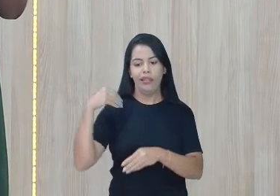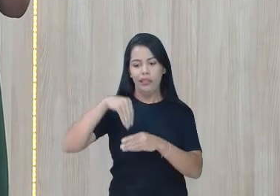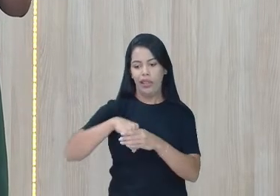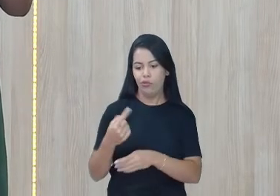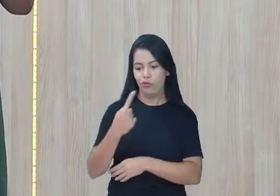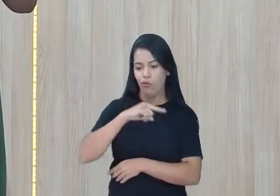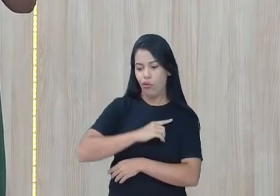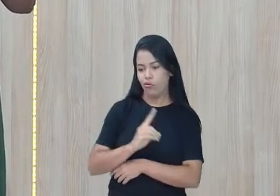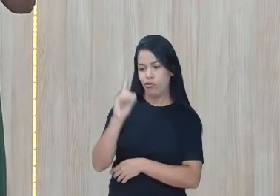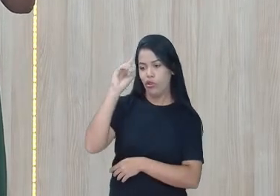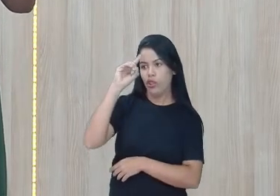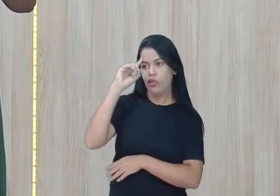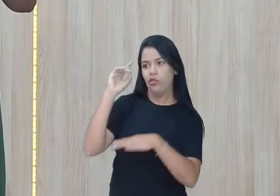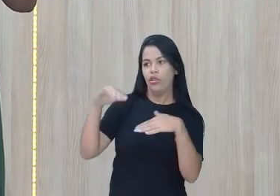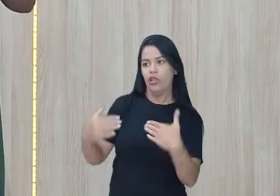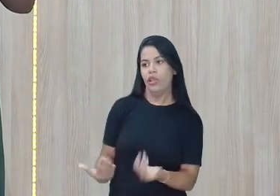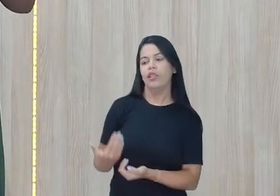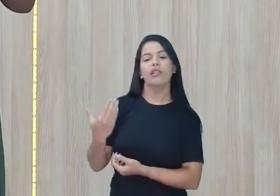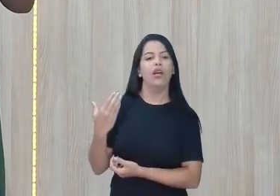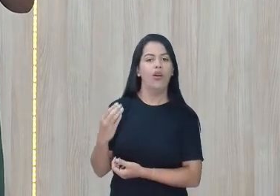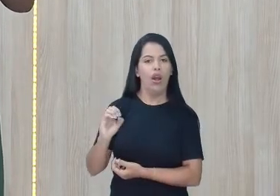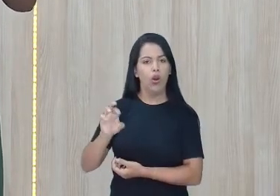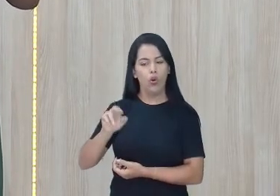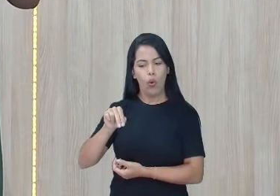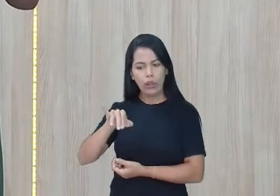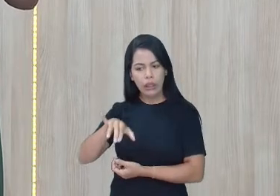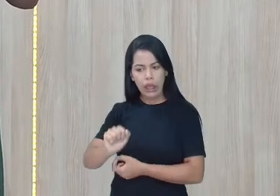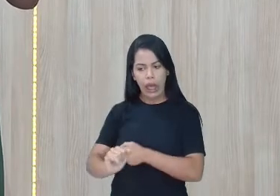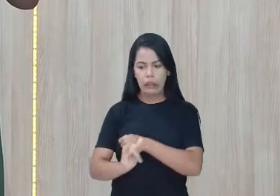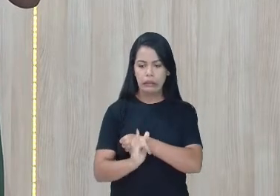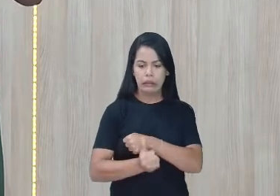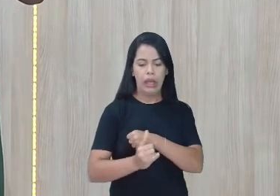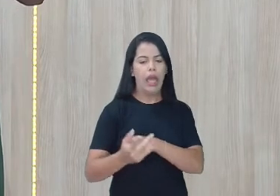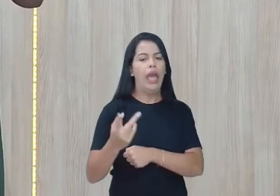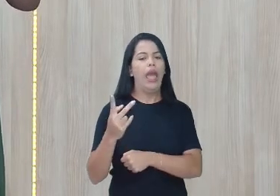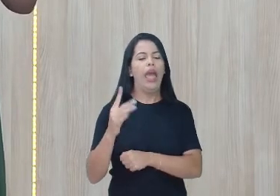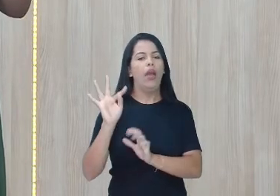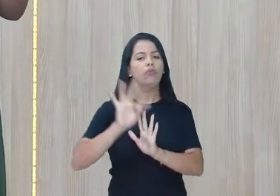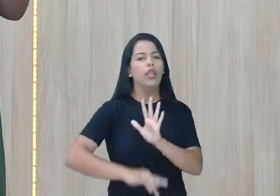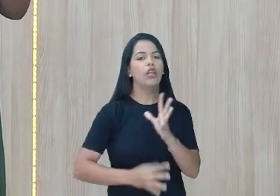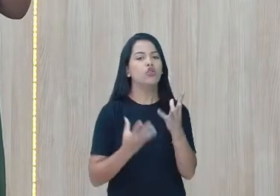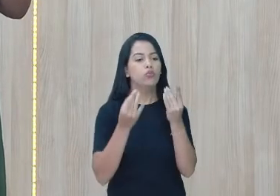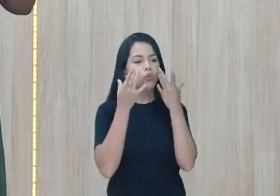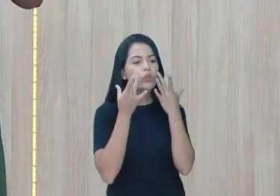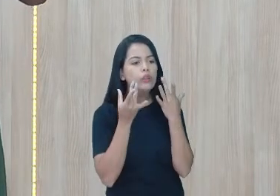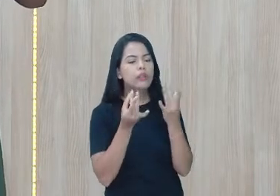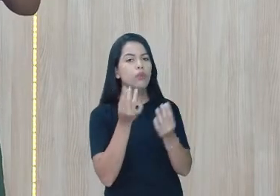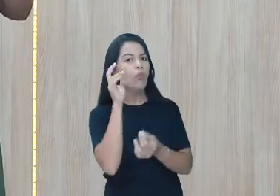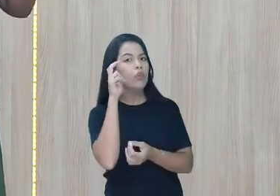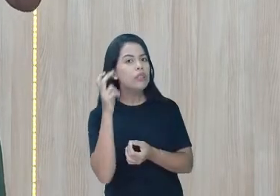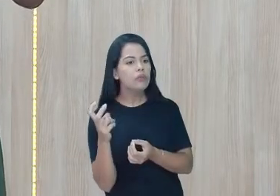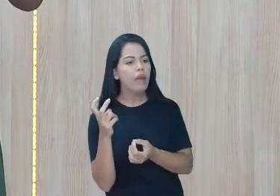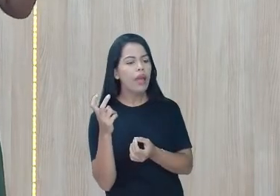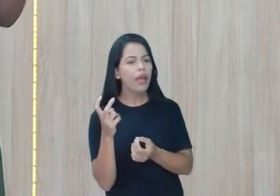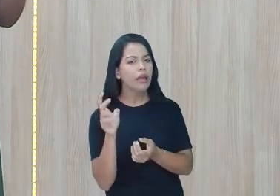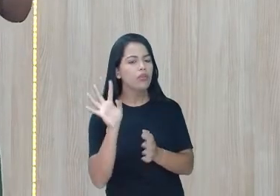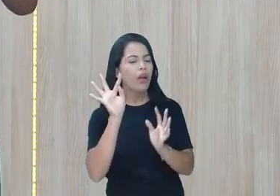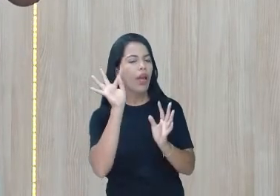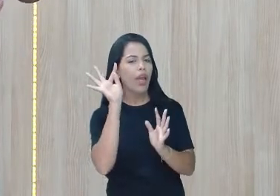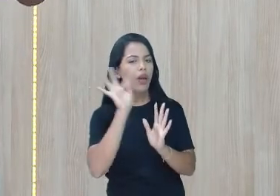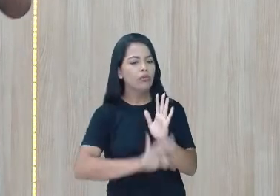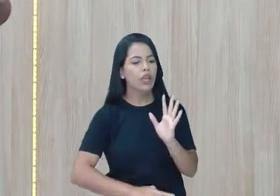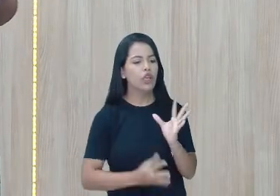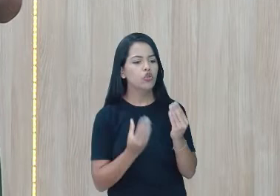cotidiano. Então, a crônica é esse texto muito esperto, muito perspicaz, que olha para o nosso cotidiano e para as coisas que estão ao nosso redor e